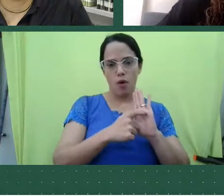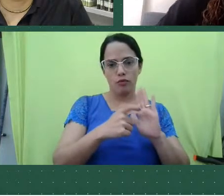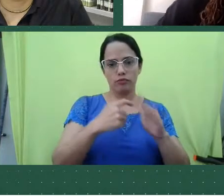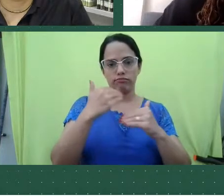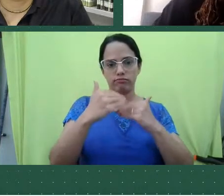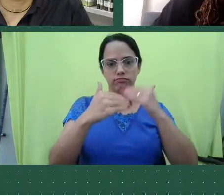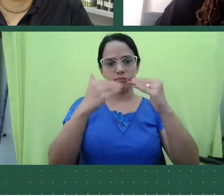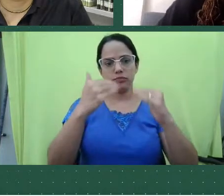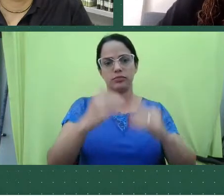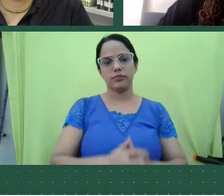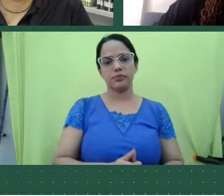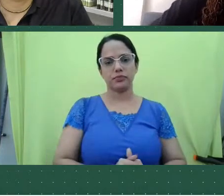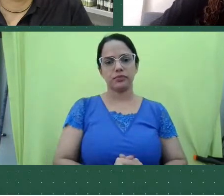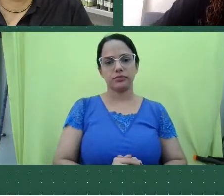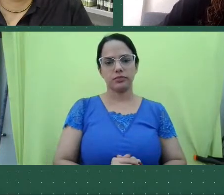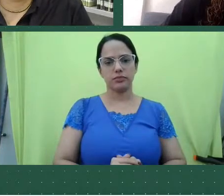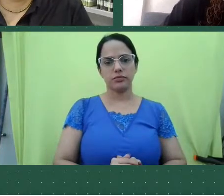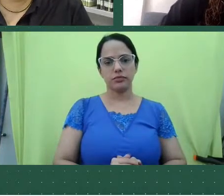na ordem